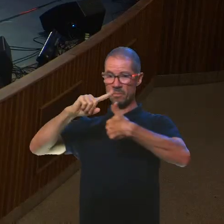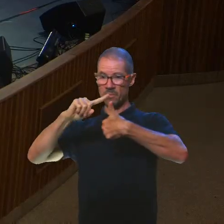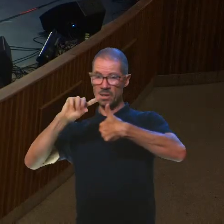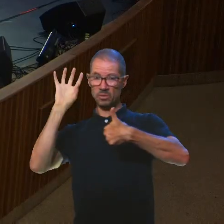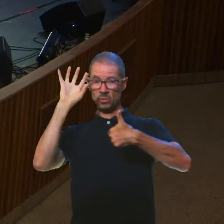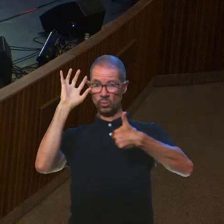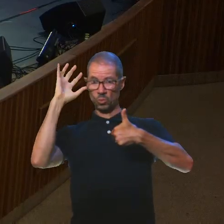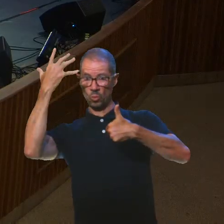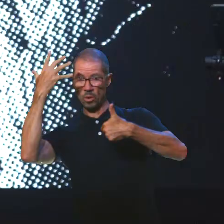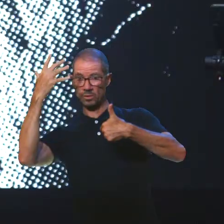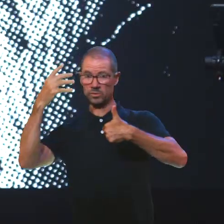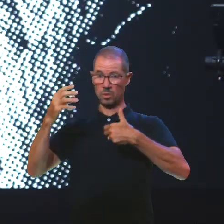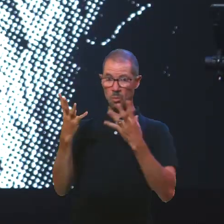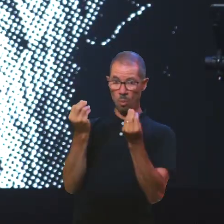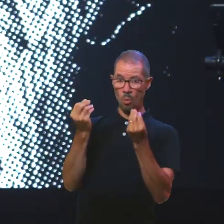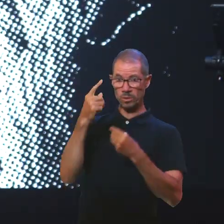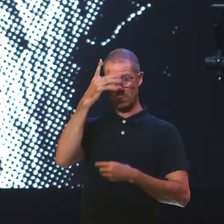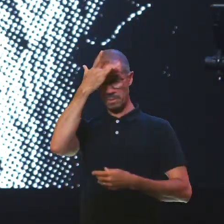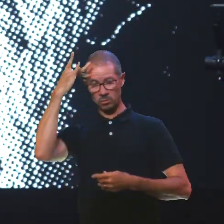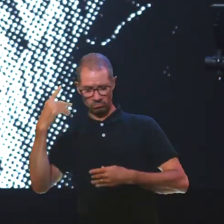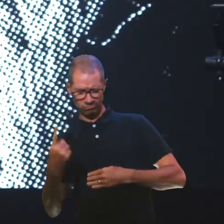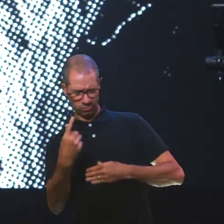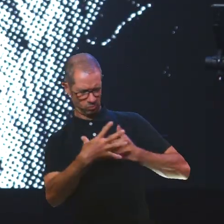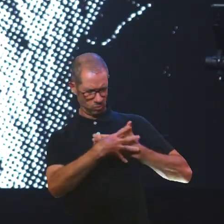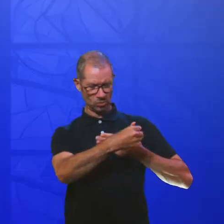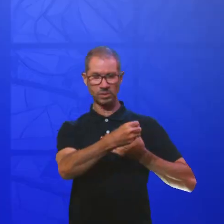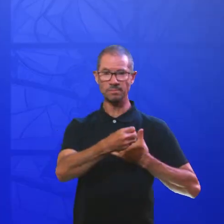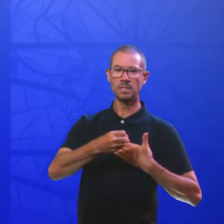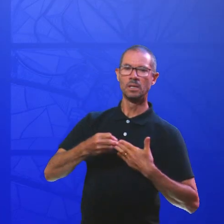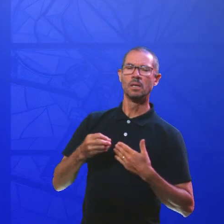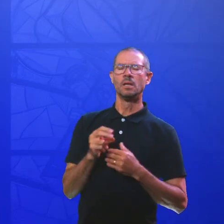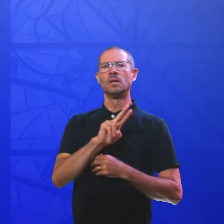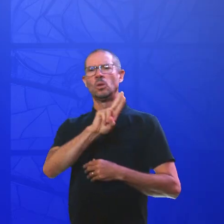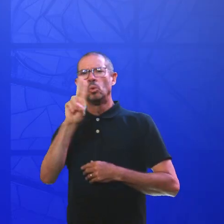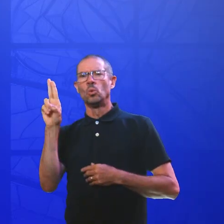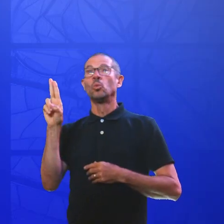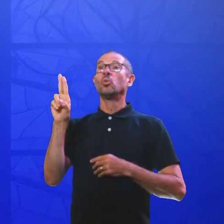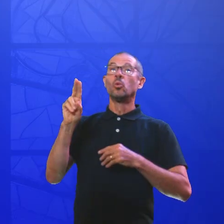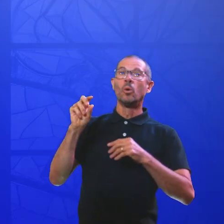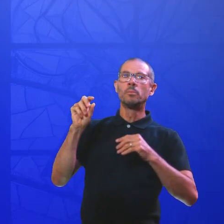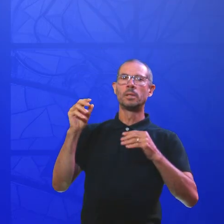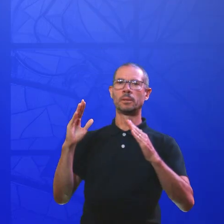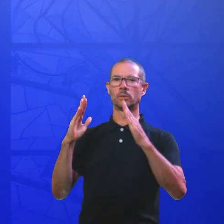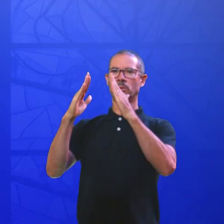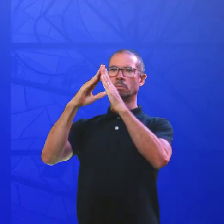gerado muitos órfãos espirituais é o nominalismo cristão.